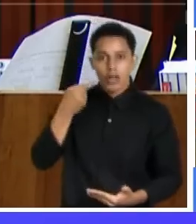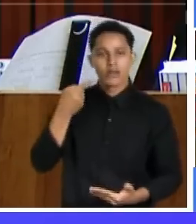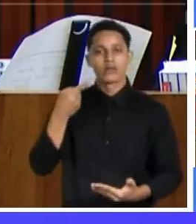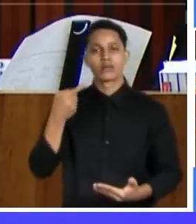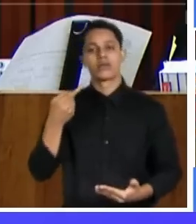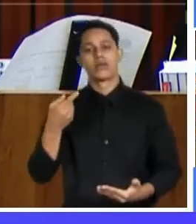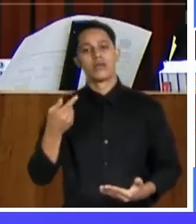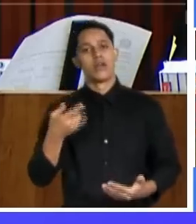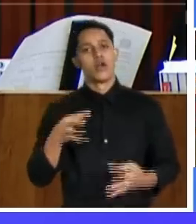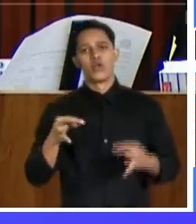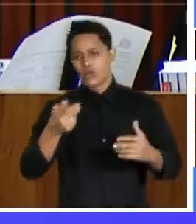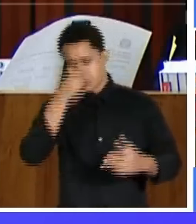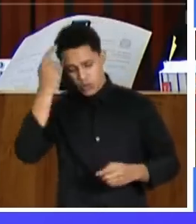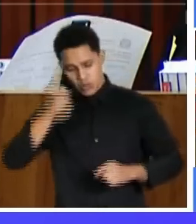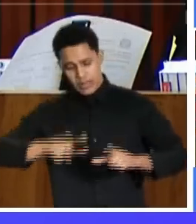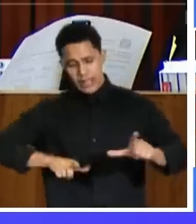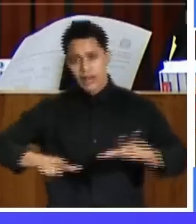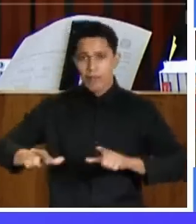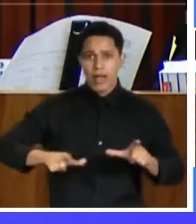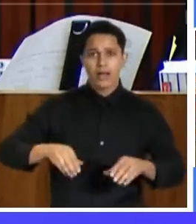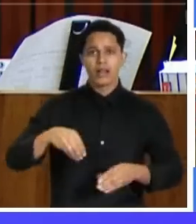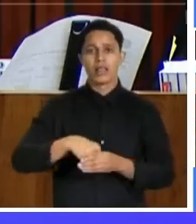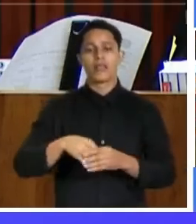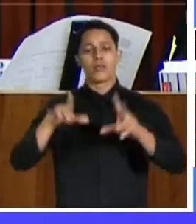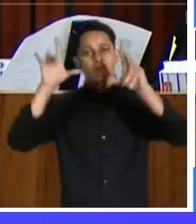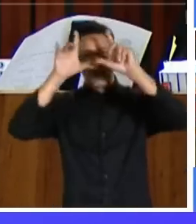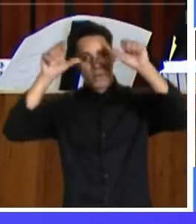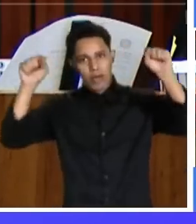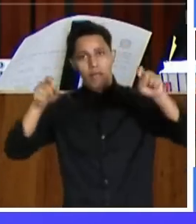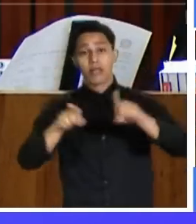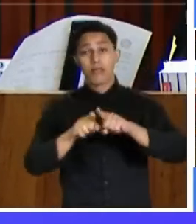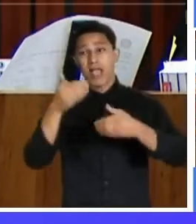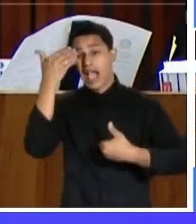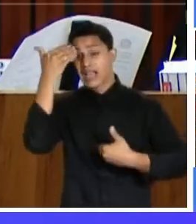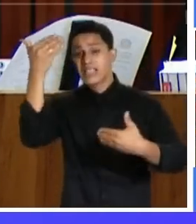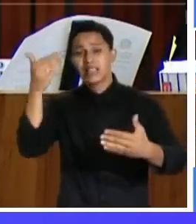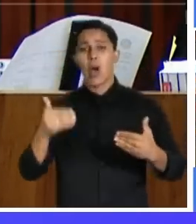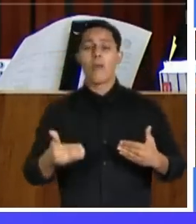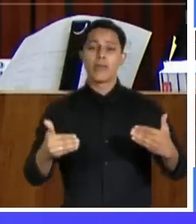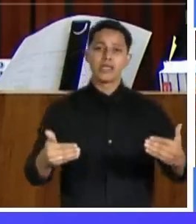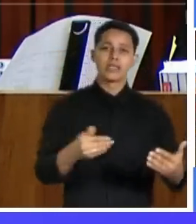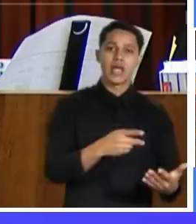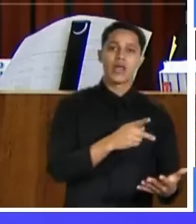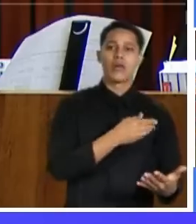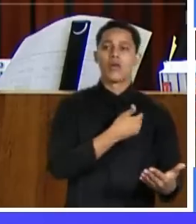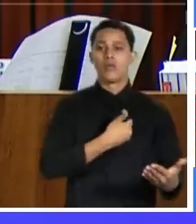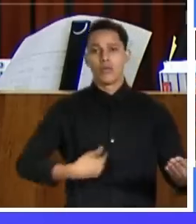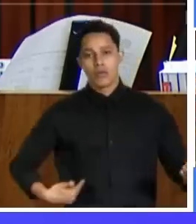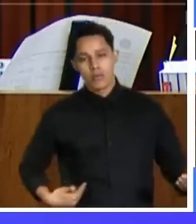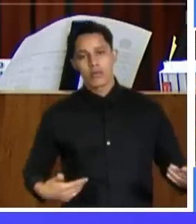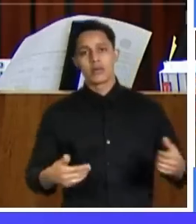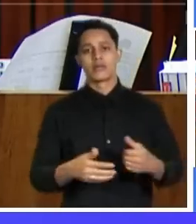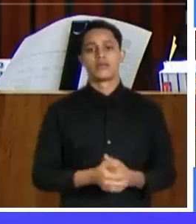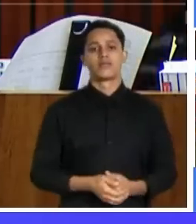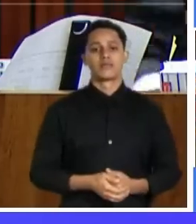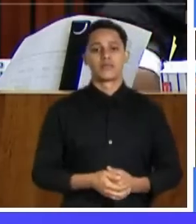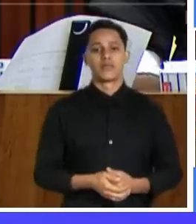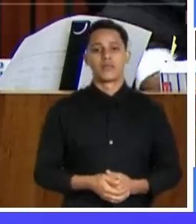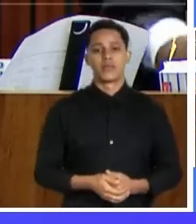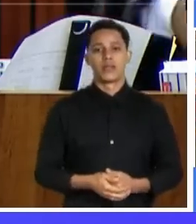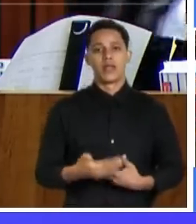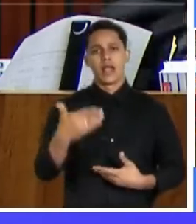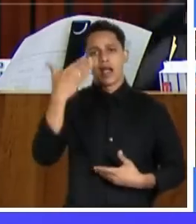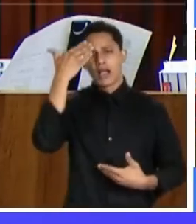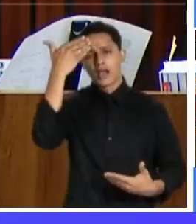inferno ou a excursão do bolsonaro pelos nove círculos do inferno de Dante está apenas